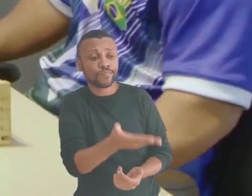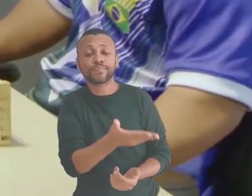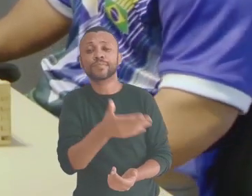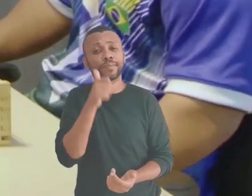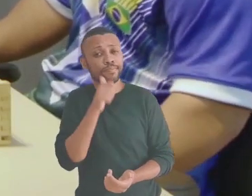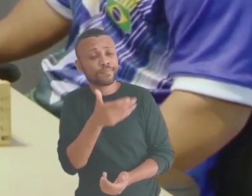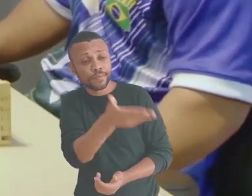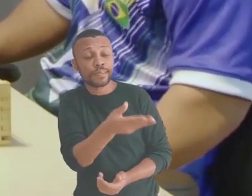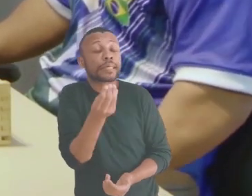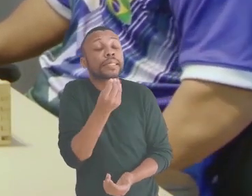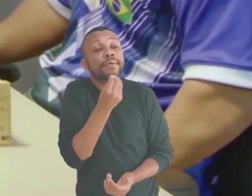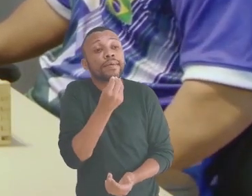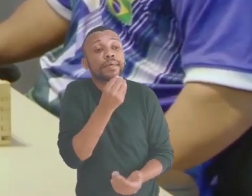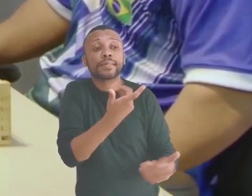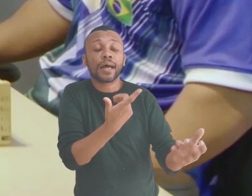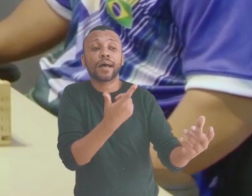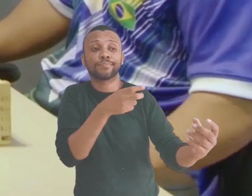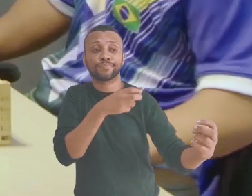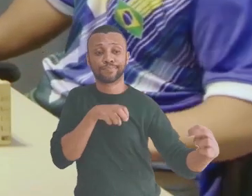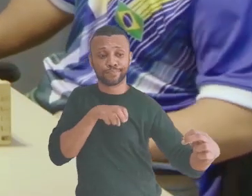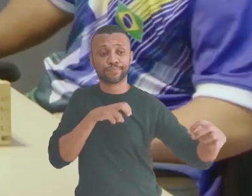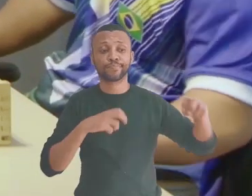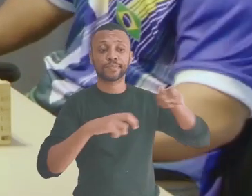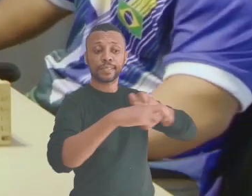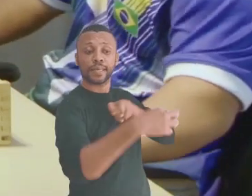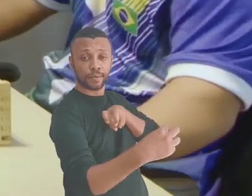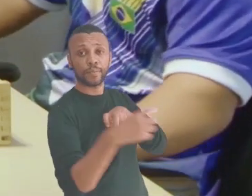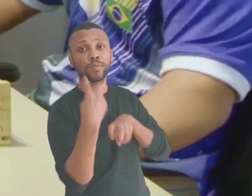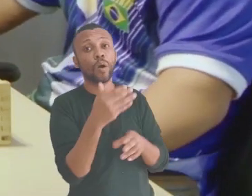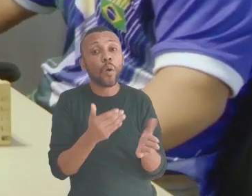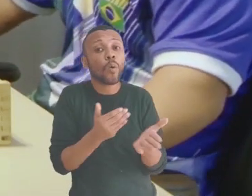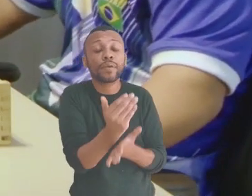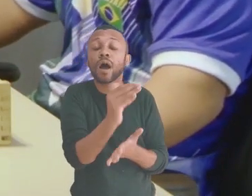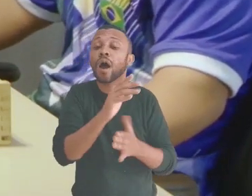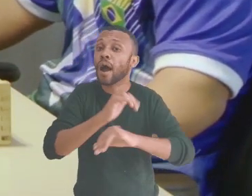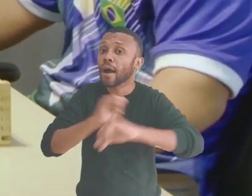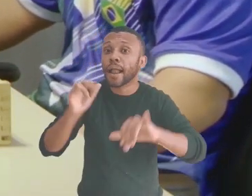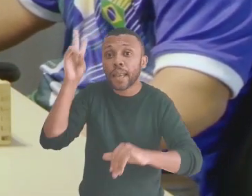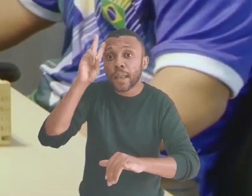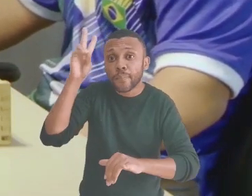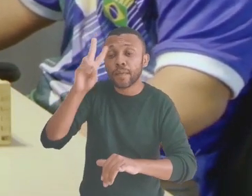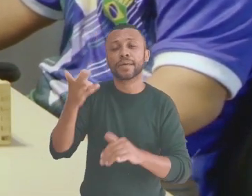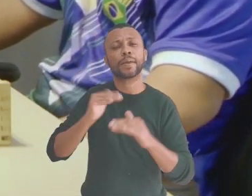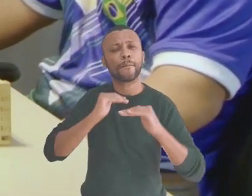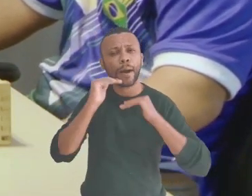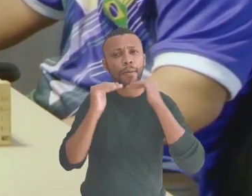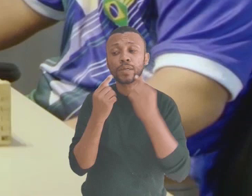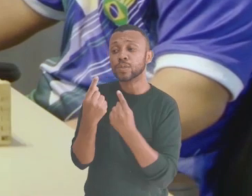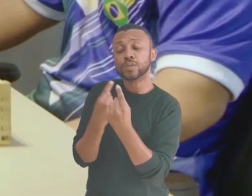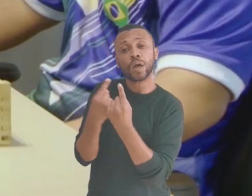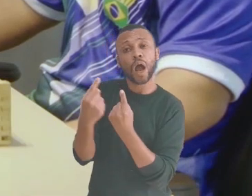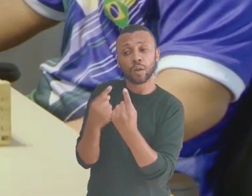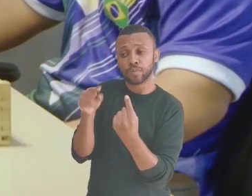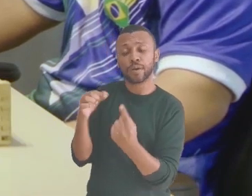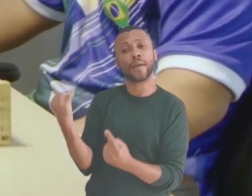lugar, tá? Para a gente começar essa conversa significativa. E lembrando, conversa significativa significa o quê? Ela